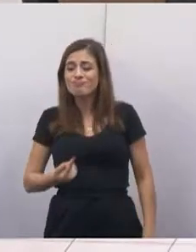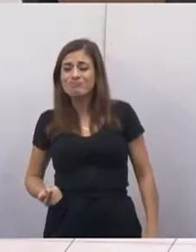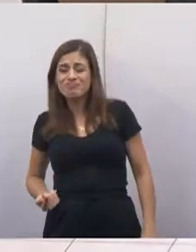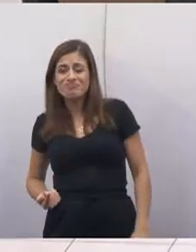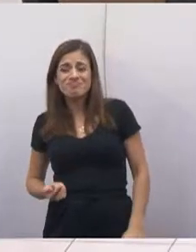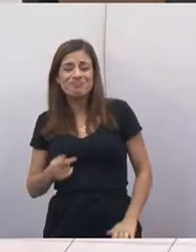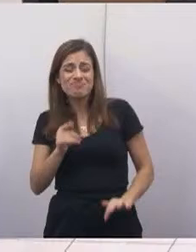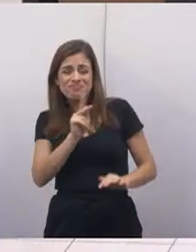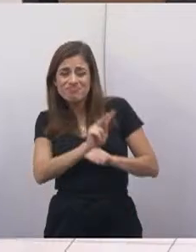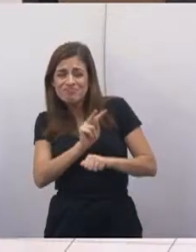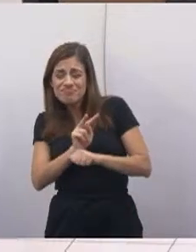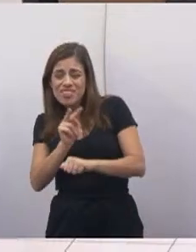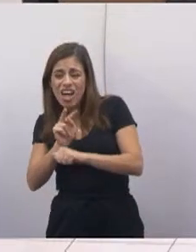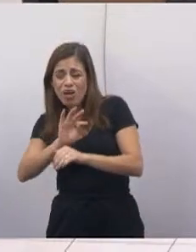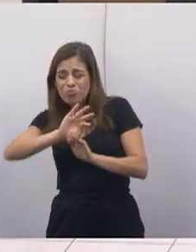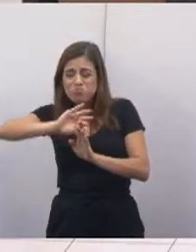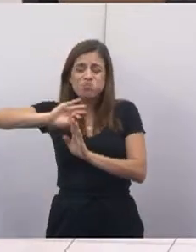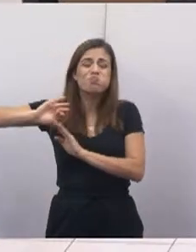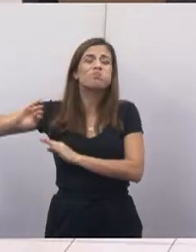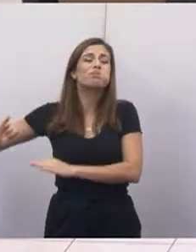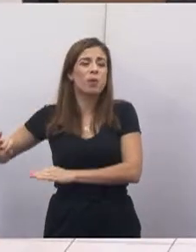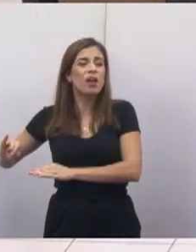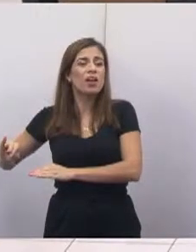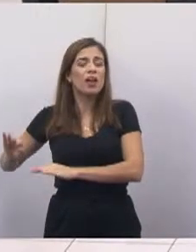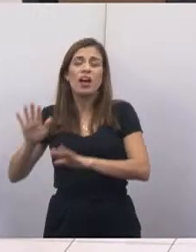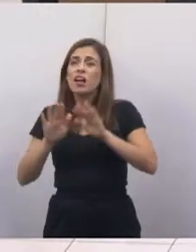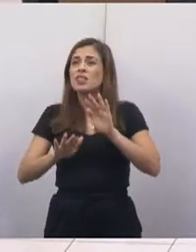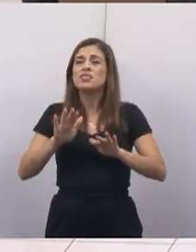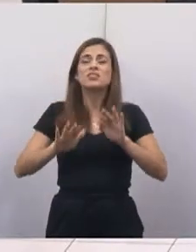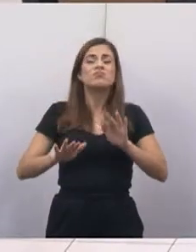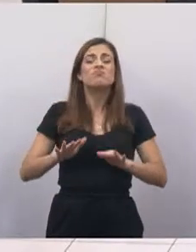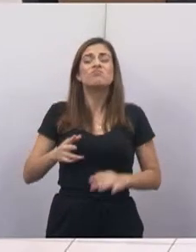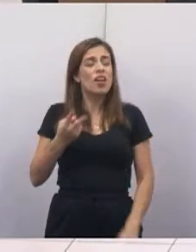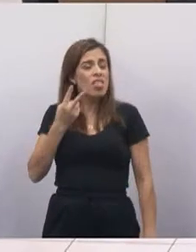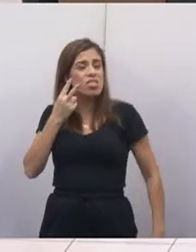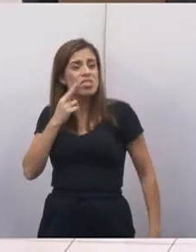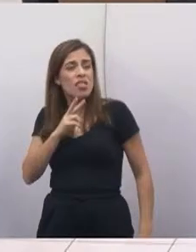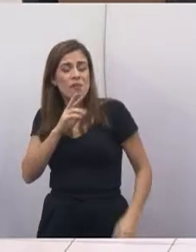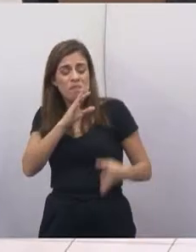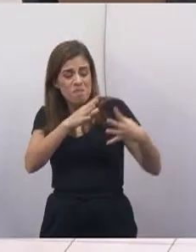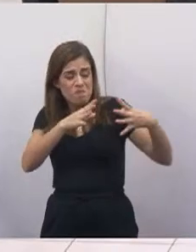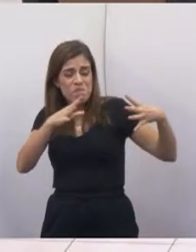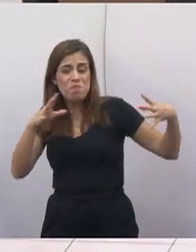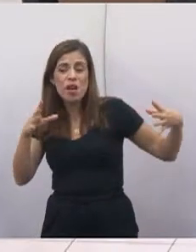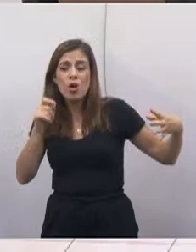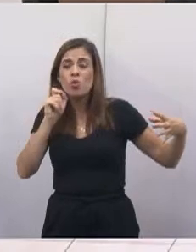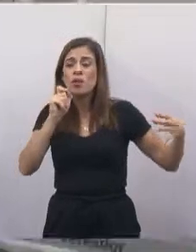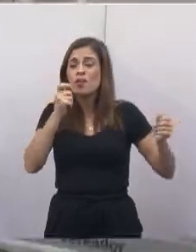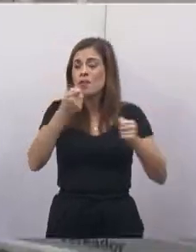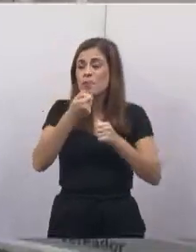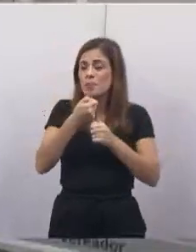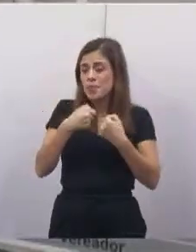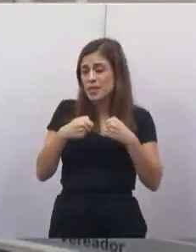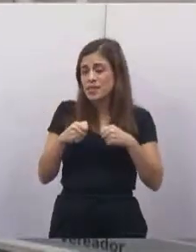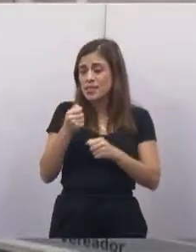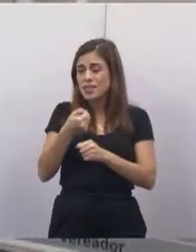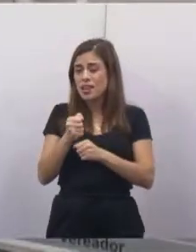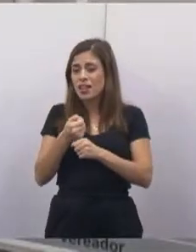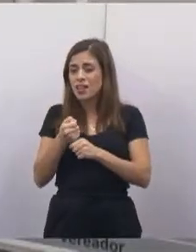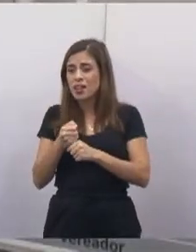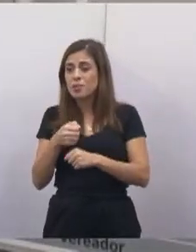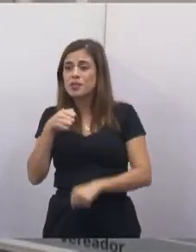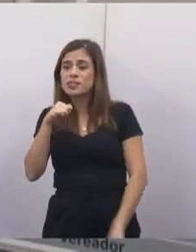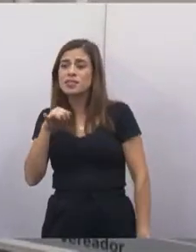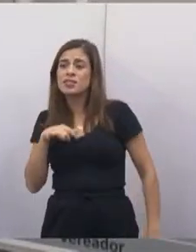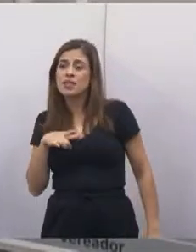lado. Às vezes, Hernani, a gente não consegue nem dimensionar o que realmente precisa de obra se a gente não sabe que se